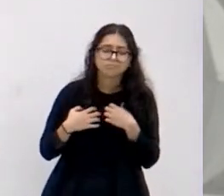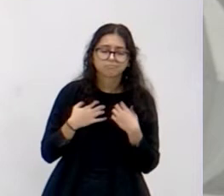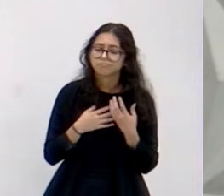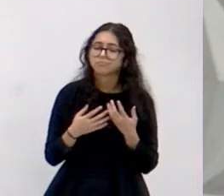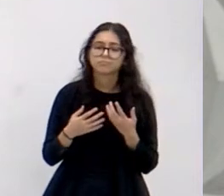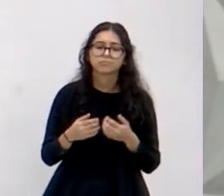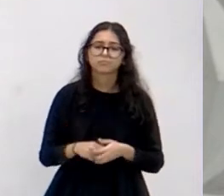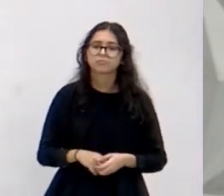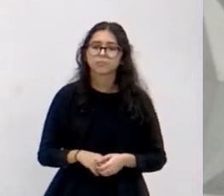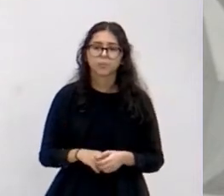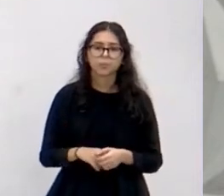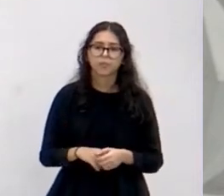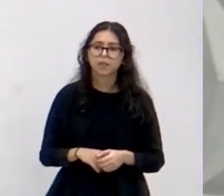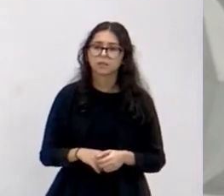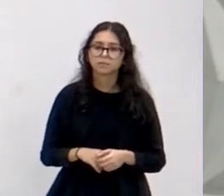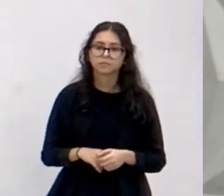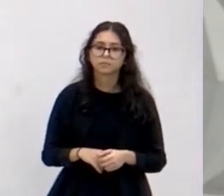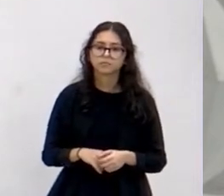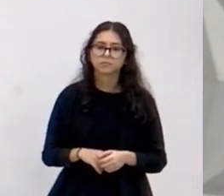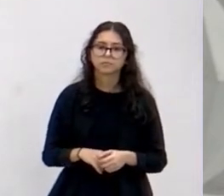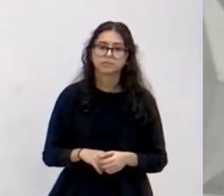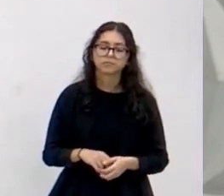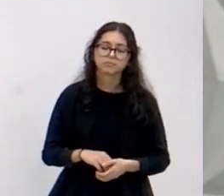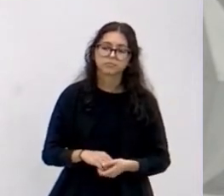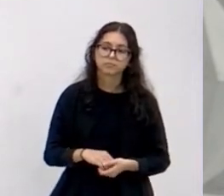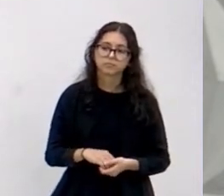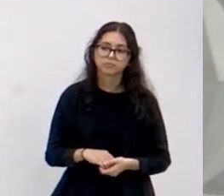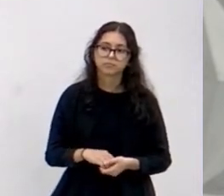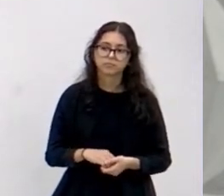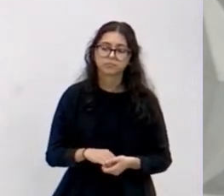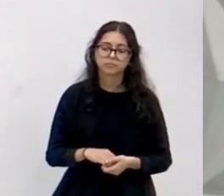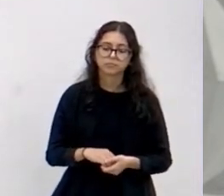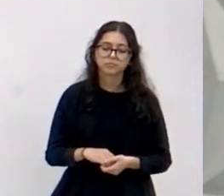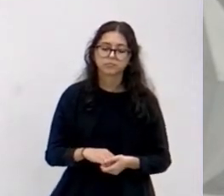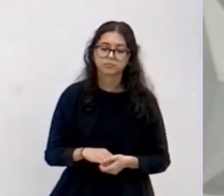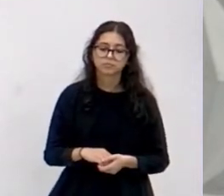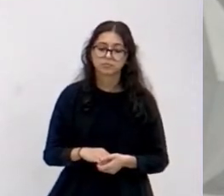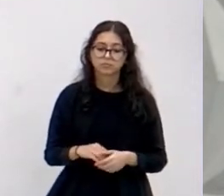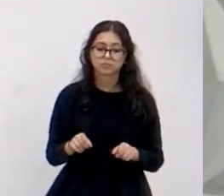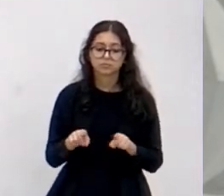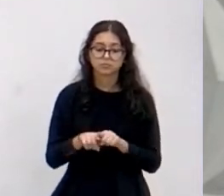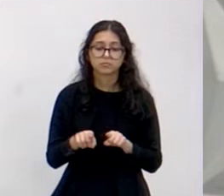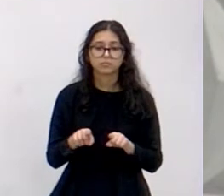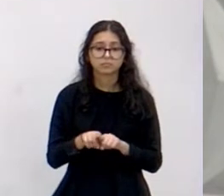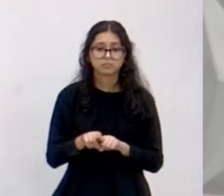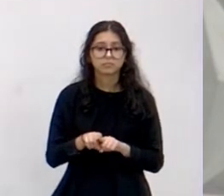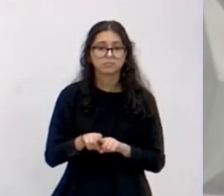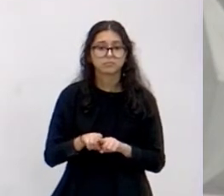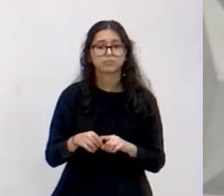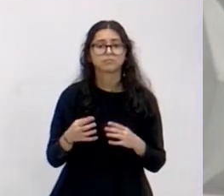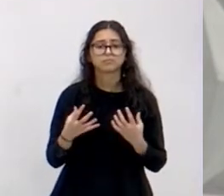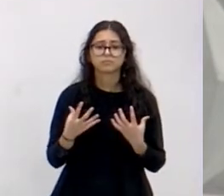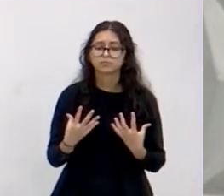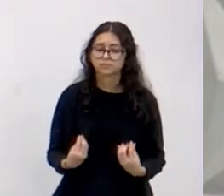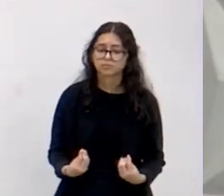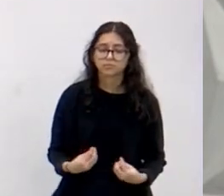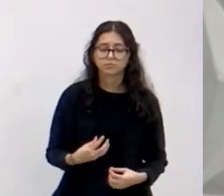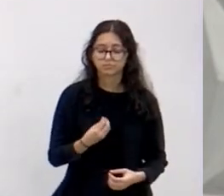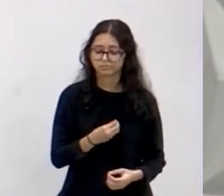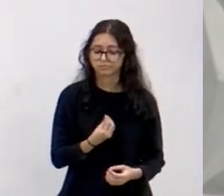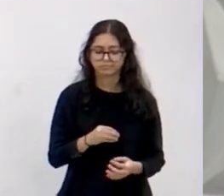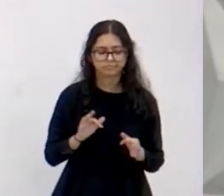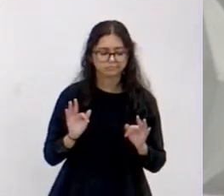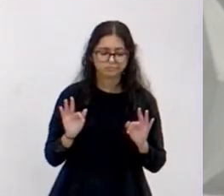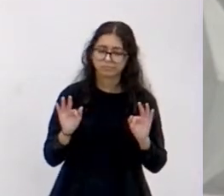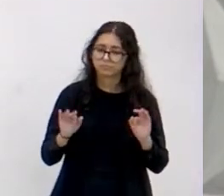espiritual e esgotamento físico segundo O esgotamento abrevia vida interrompe processos nos dá uma